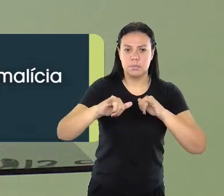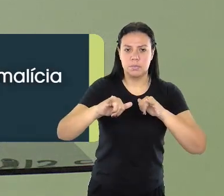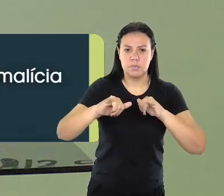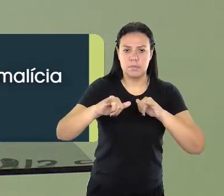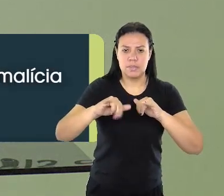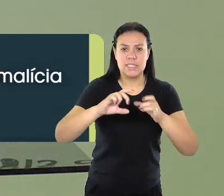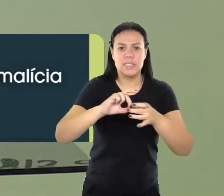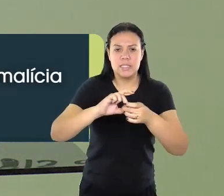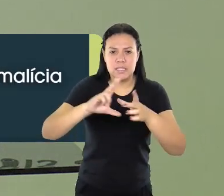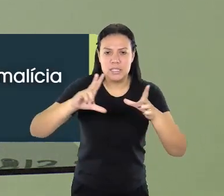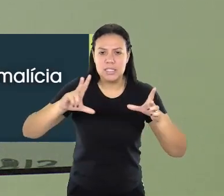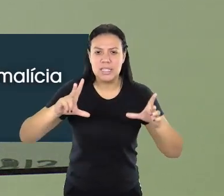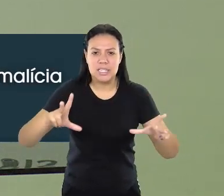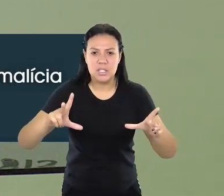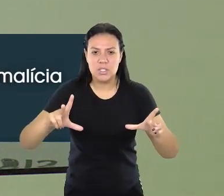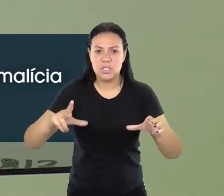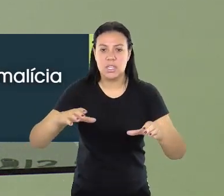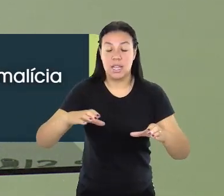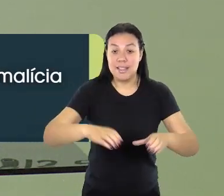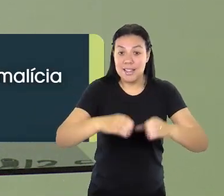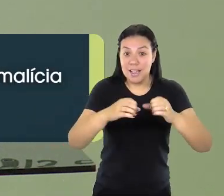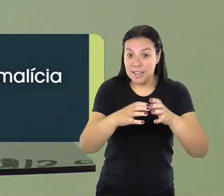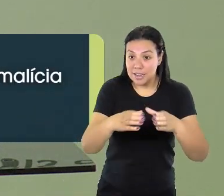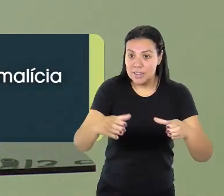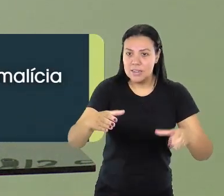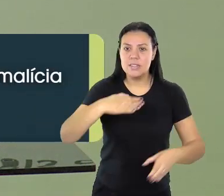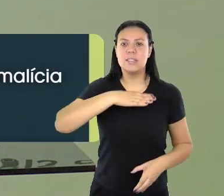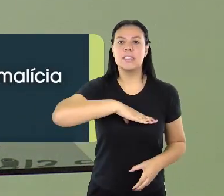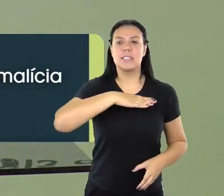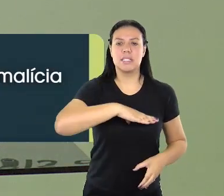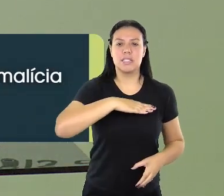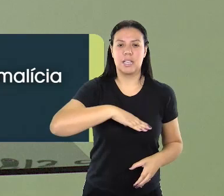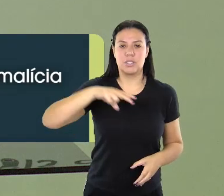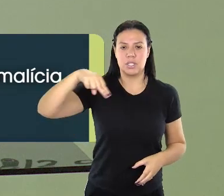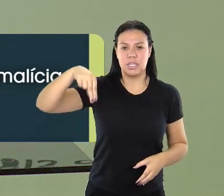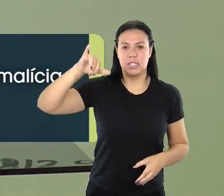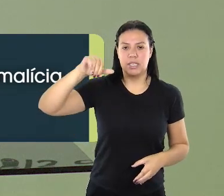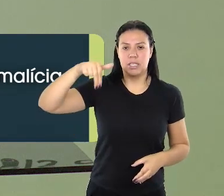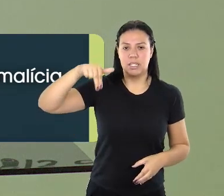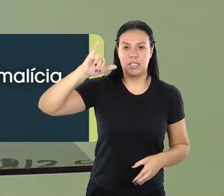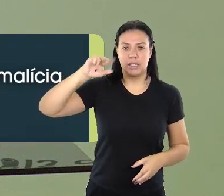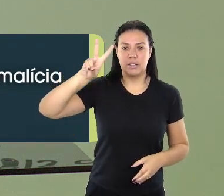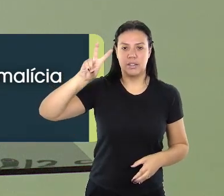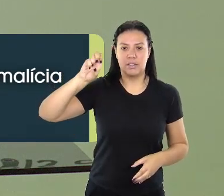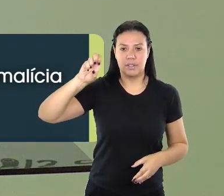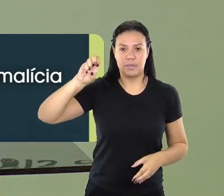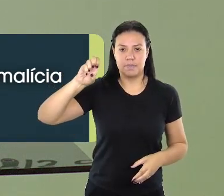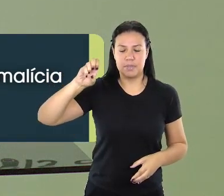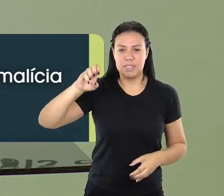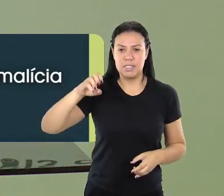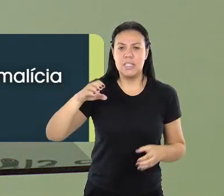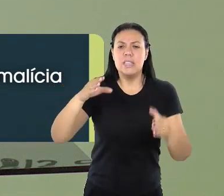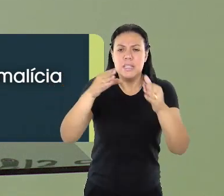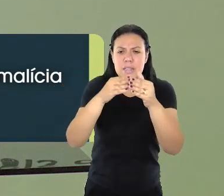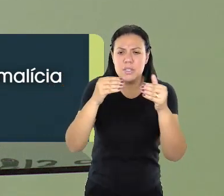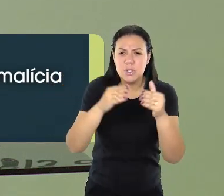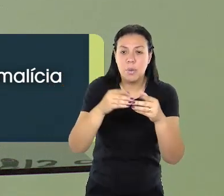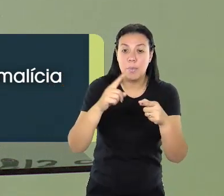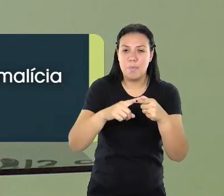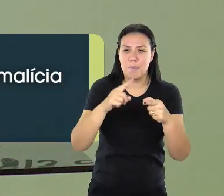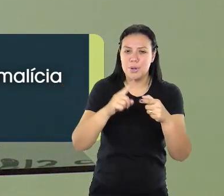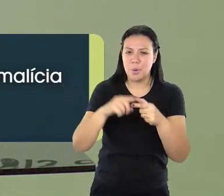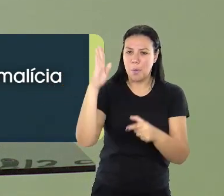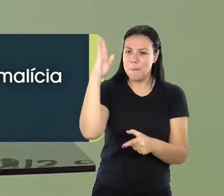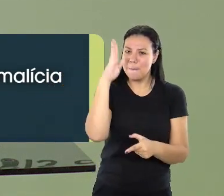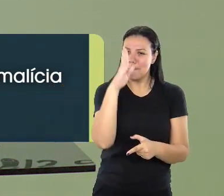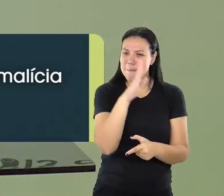dispõe-te, vai à grande cidade de Nínive e clama contra ela, porque a sua malícia subiu